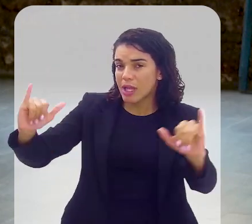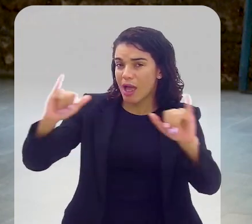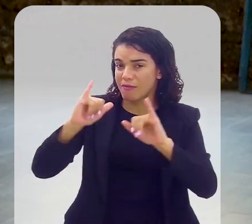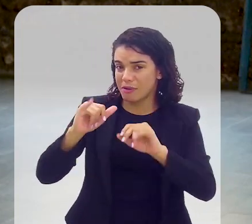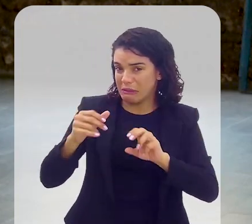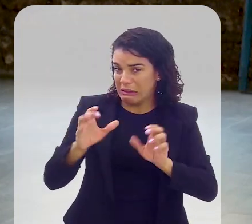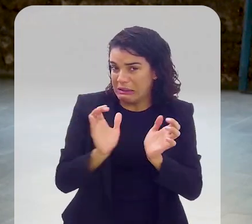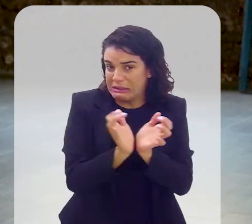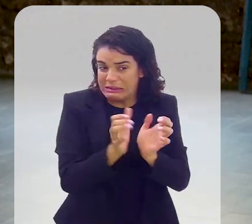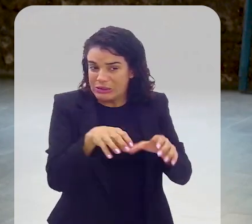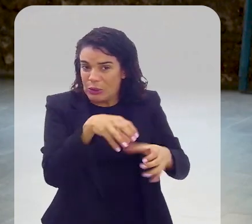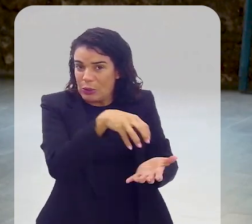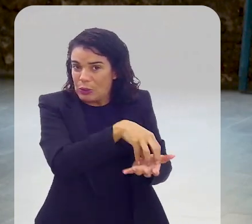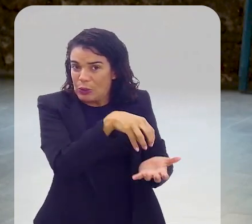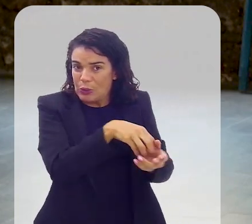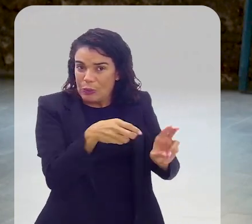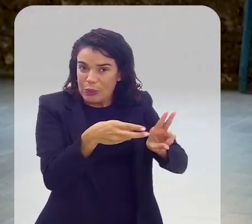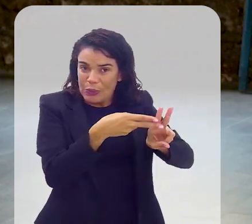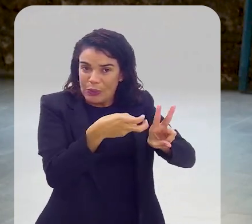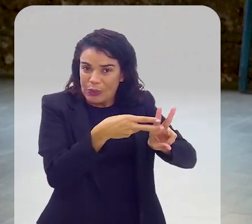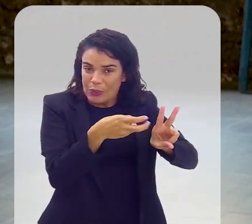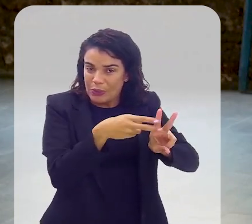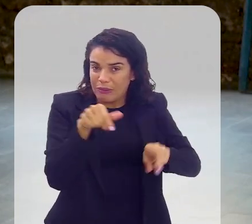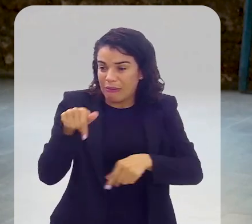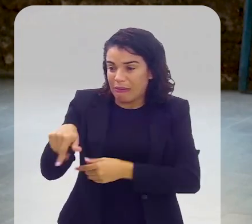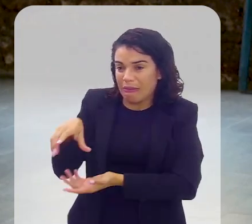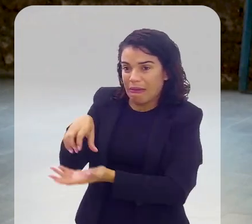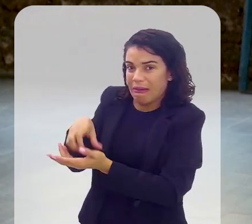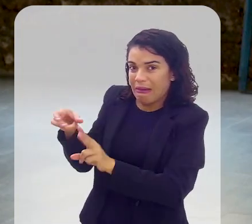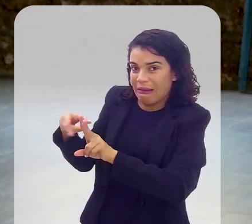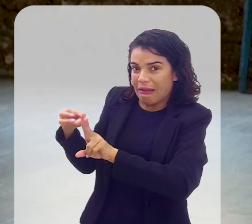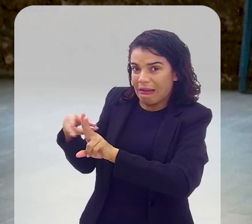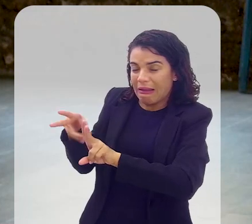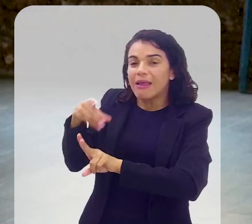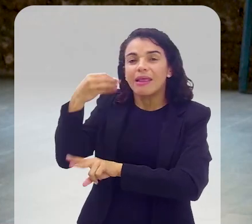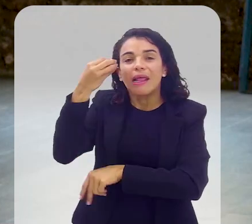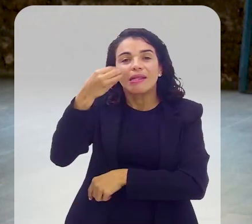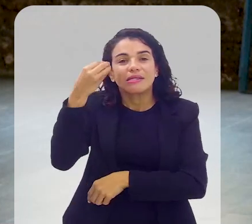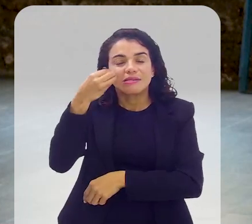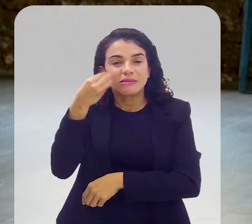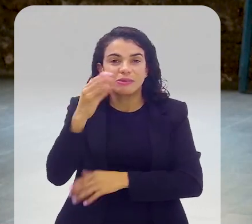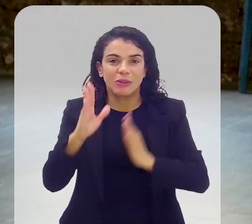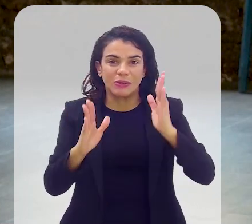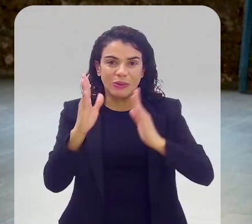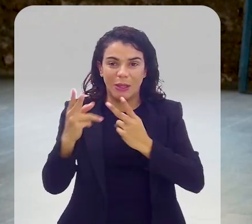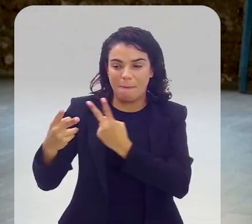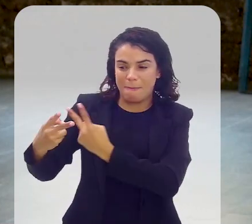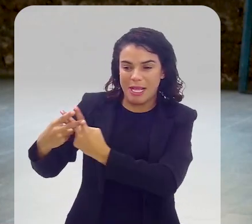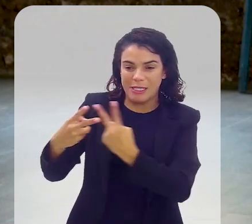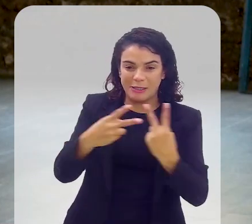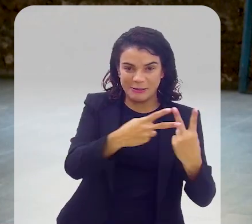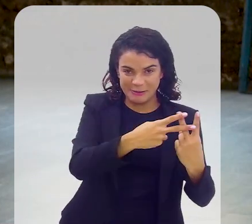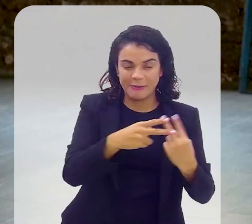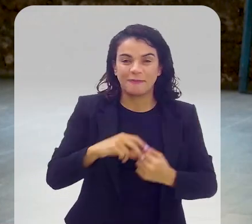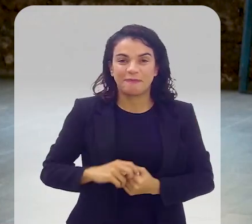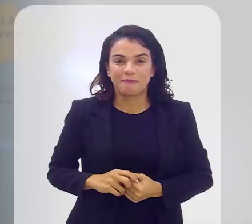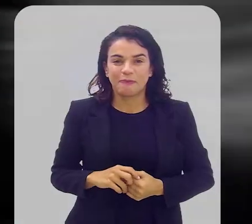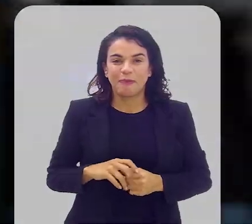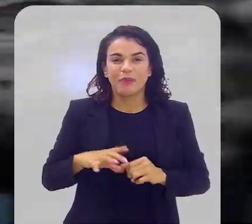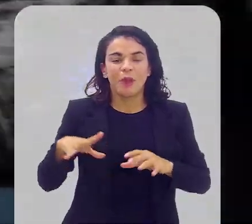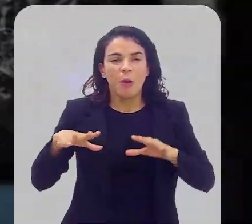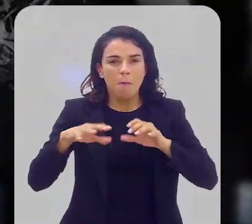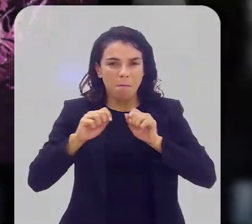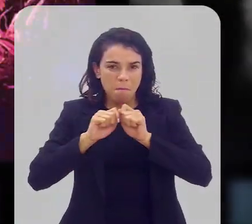a história dessas tribos Tupinambá e Tupiniquim, através das experiências que ele vivenciou enquanto cativo.